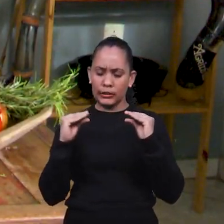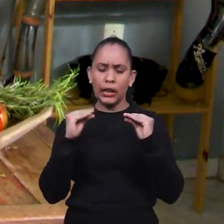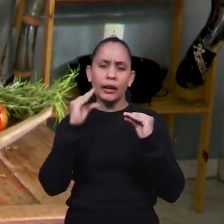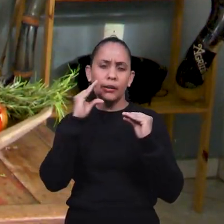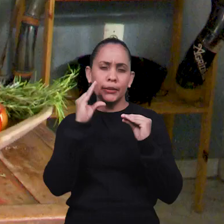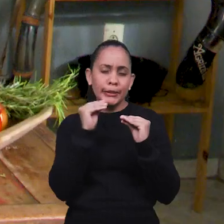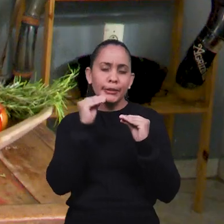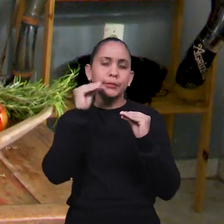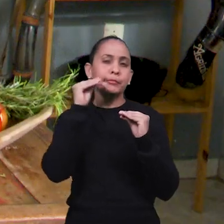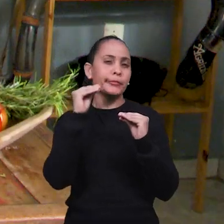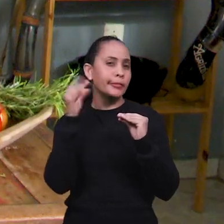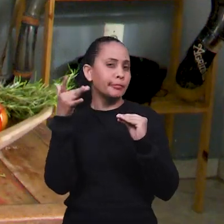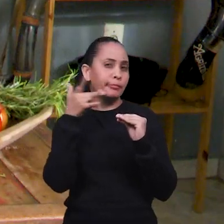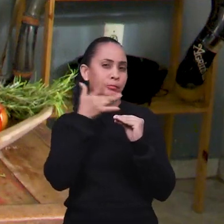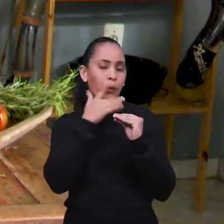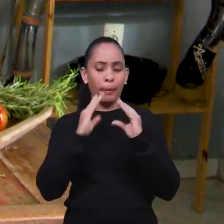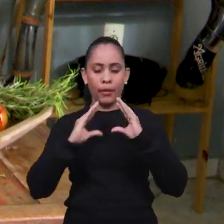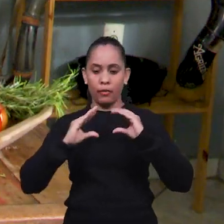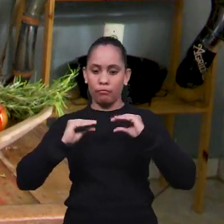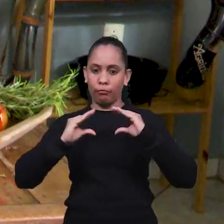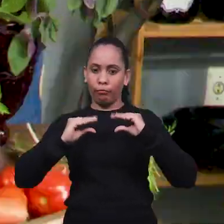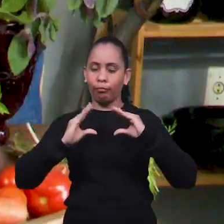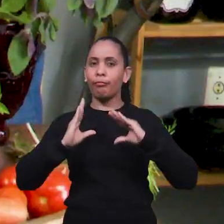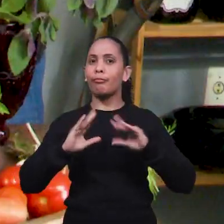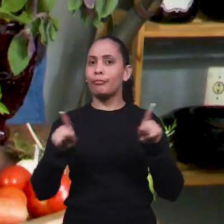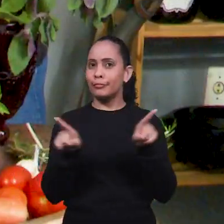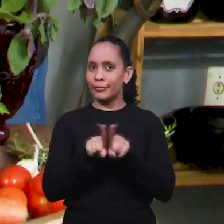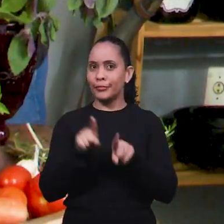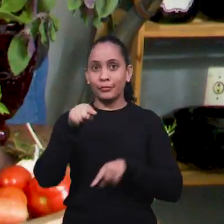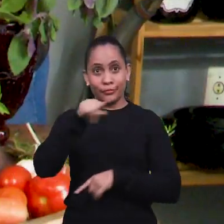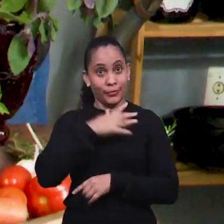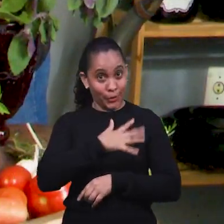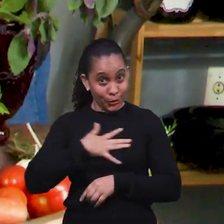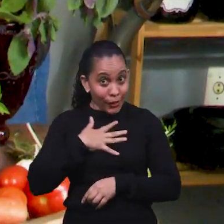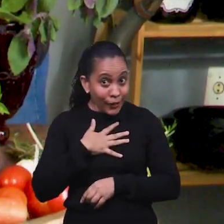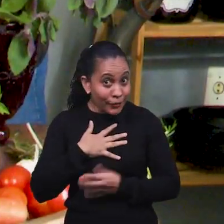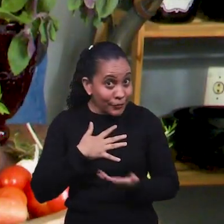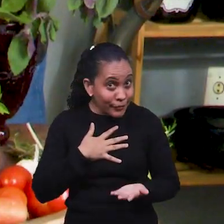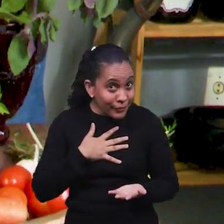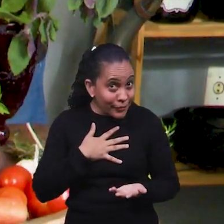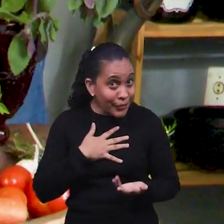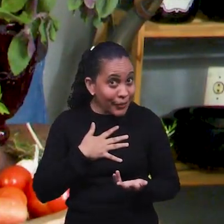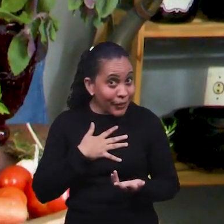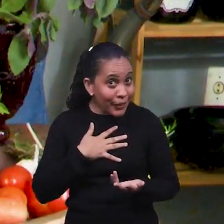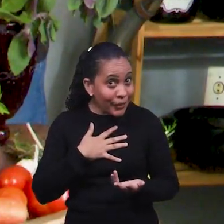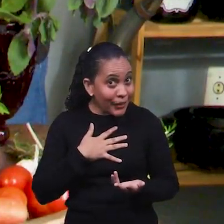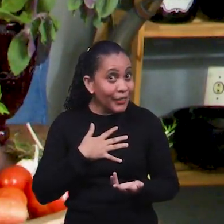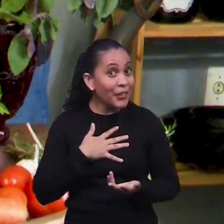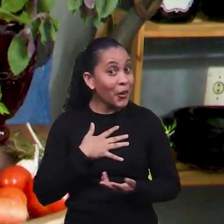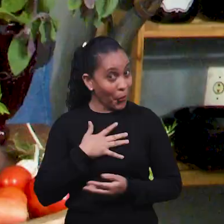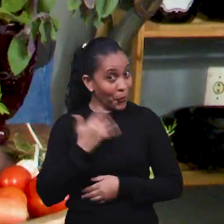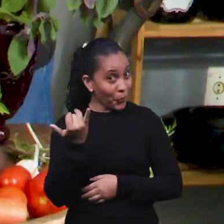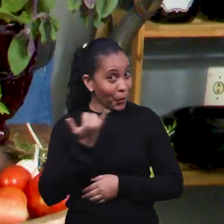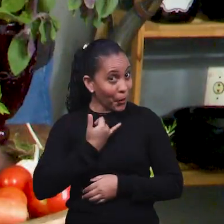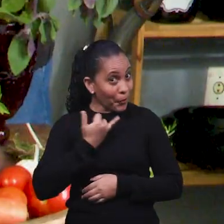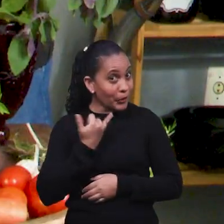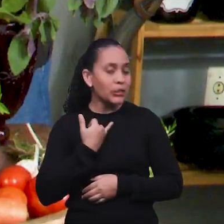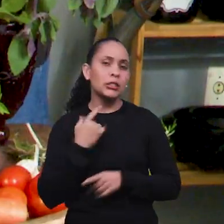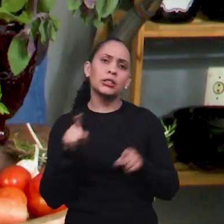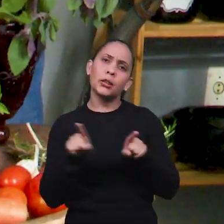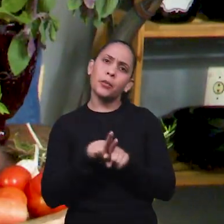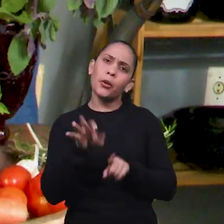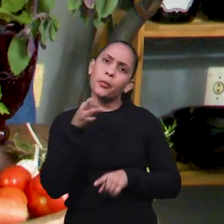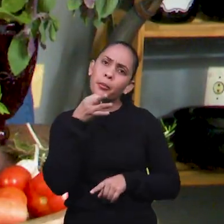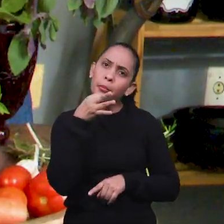casquinha crocante, mas ela é bem fofinha. E aí, vocês gostaram? Fala pra gente. Dê